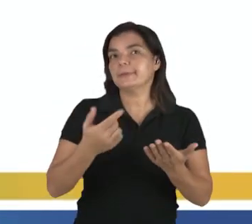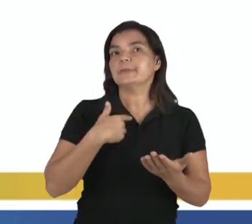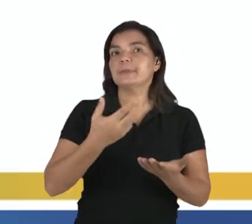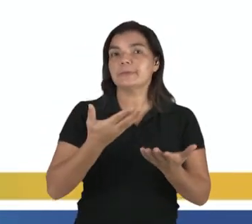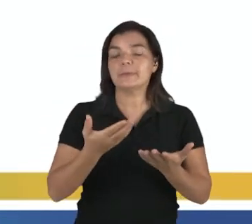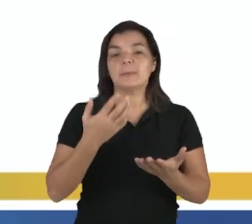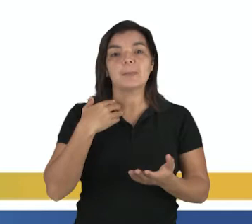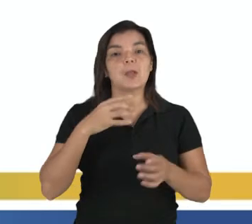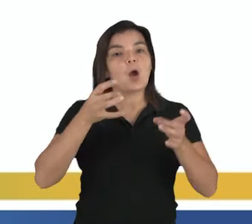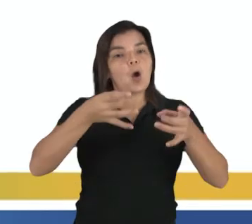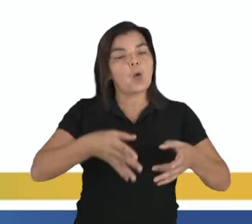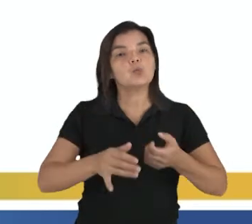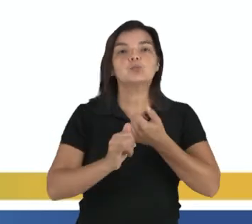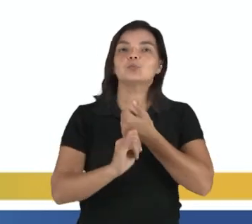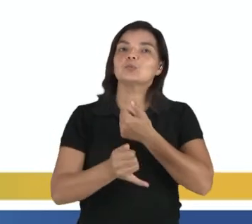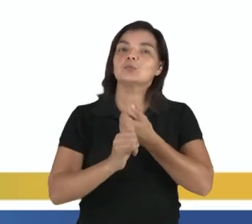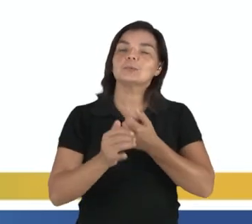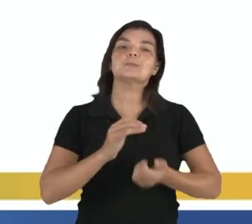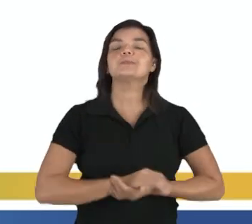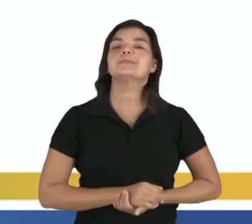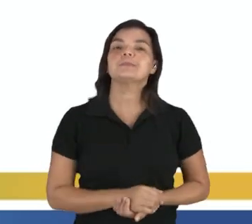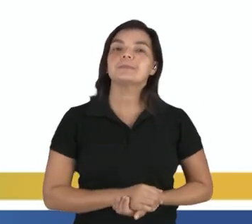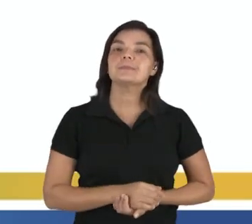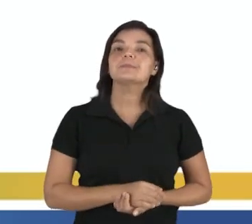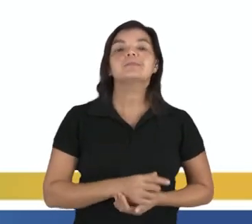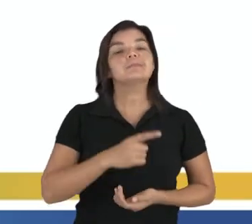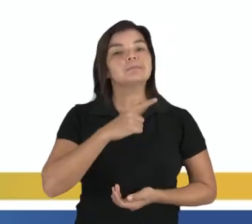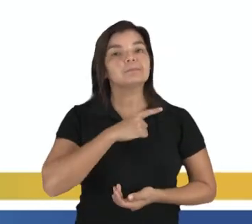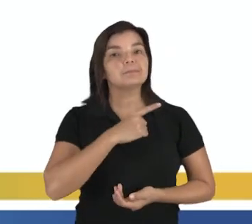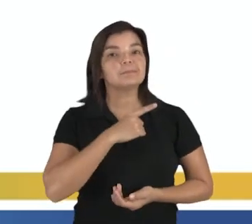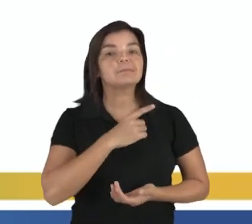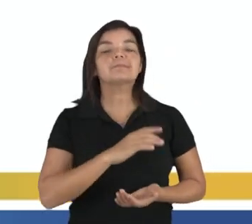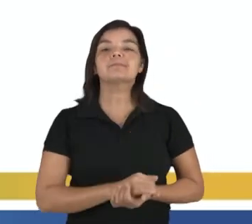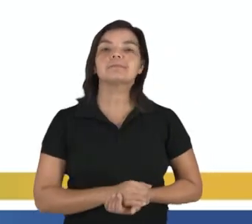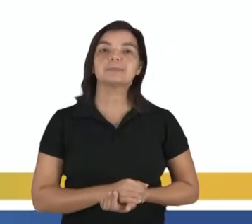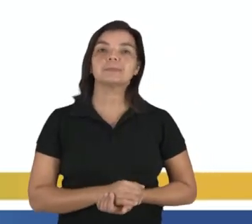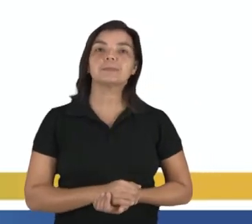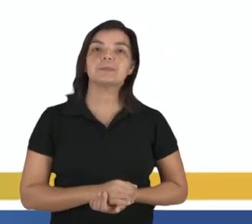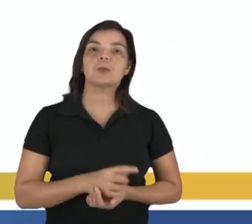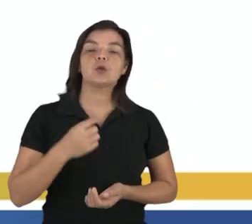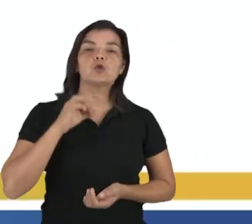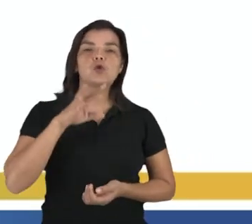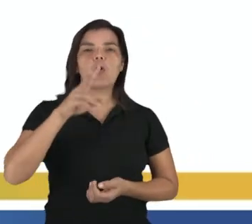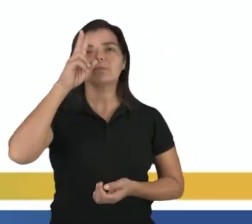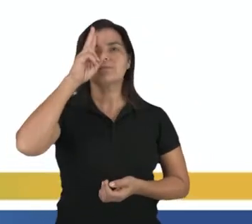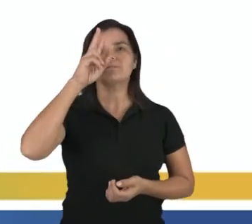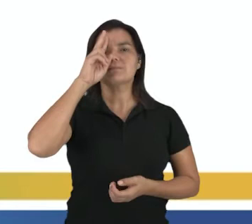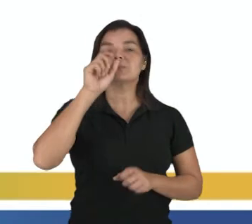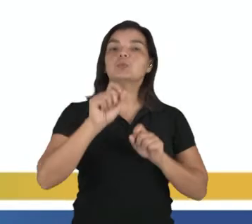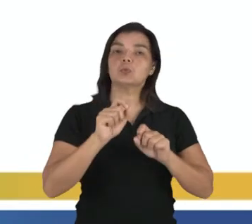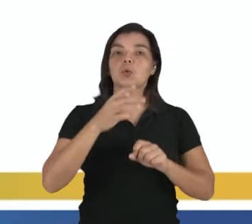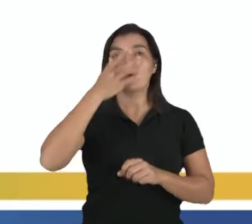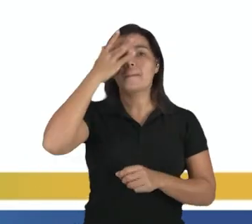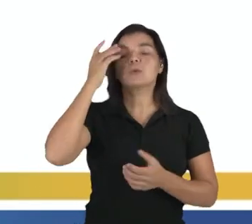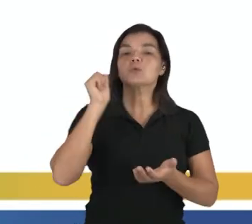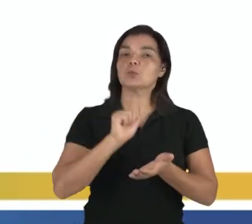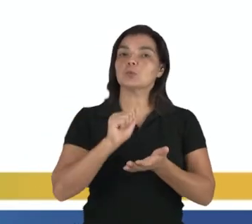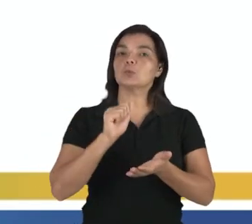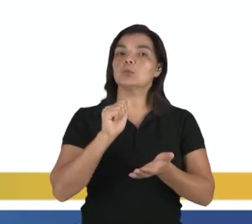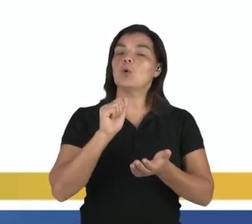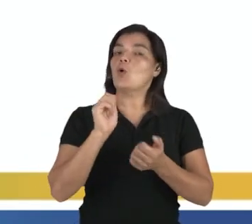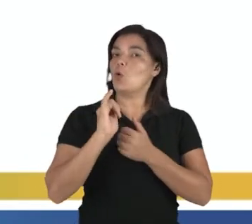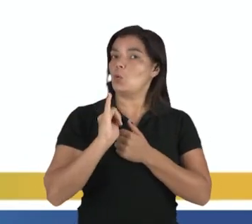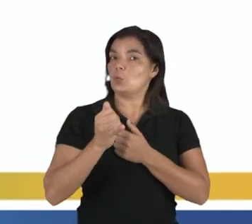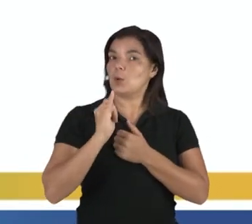assim eu quereria minha última crônica. Então a gente tem aí, só relembrando, a gente tem um narrador personagem, que